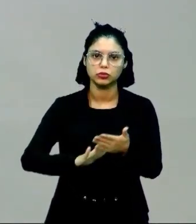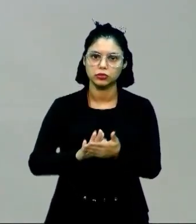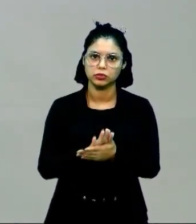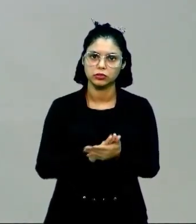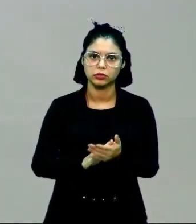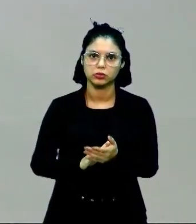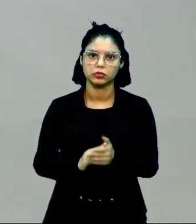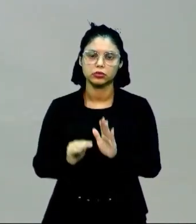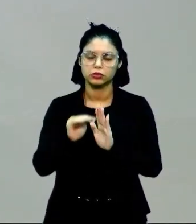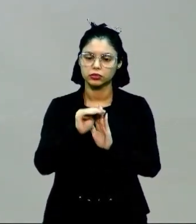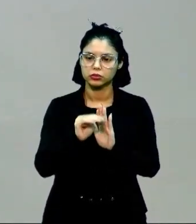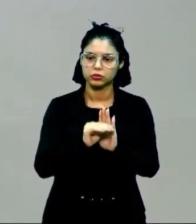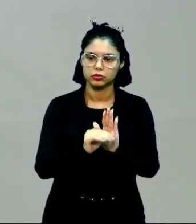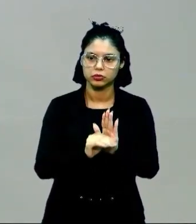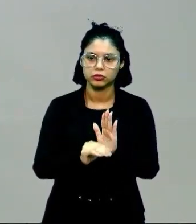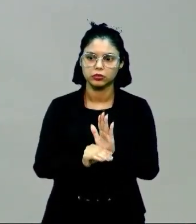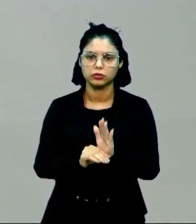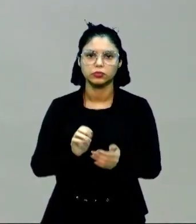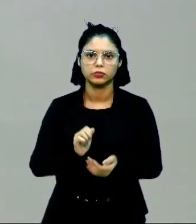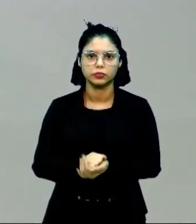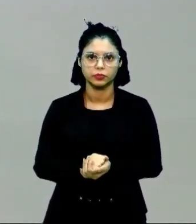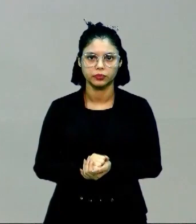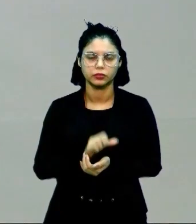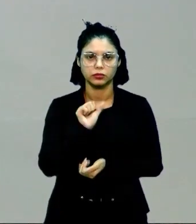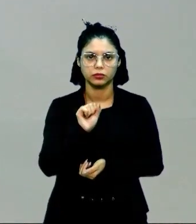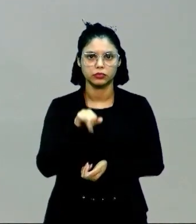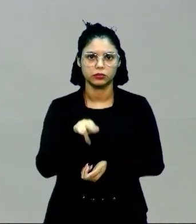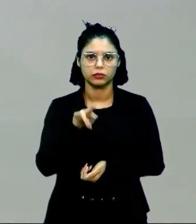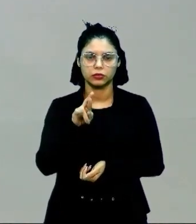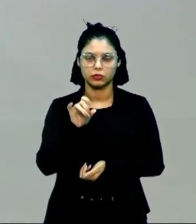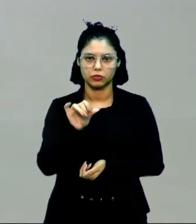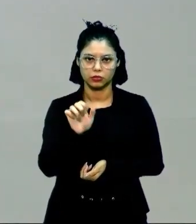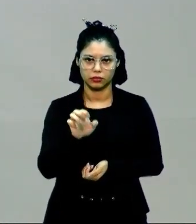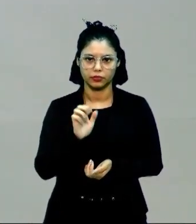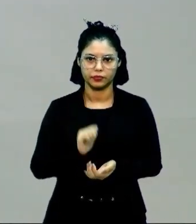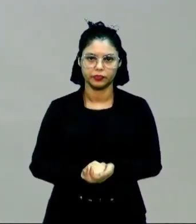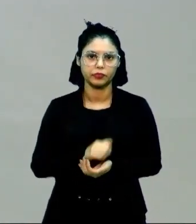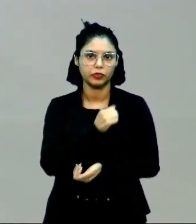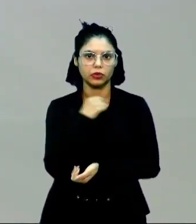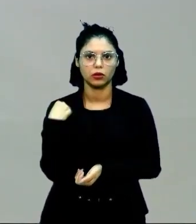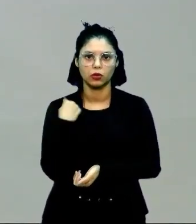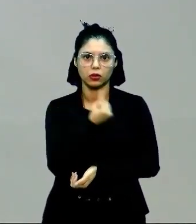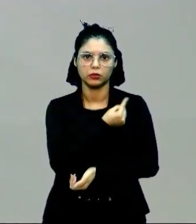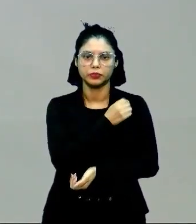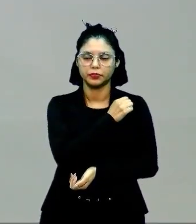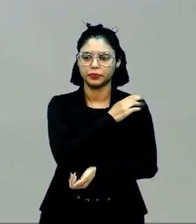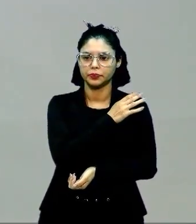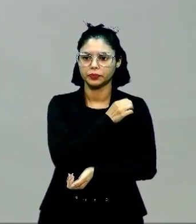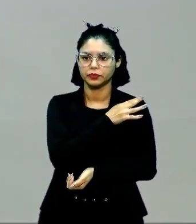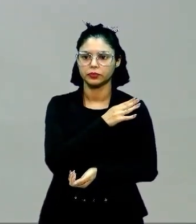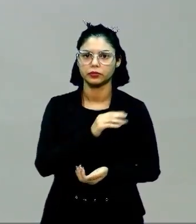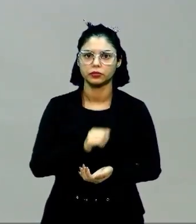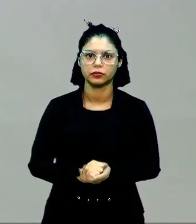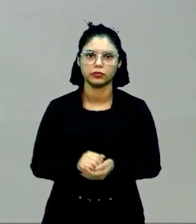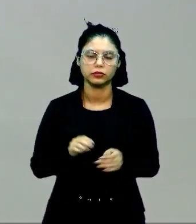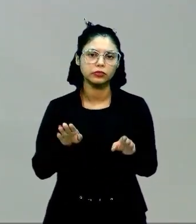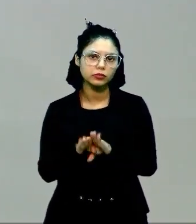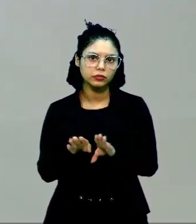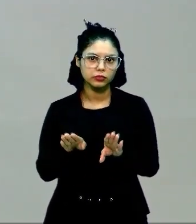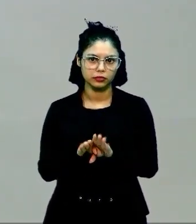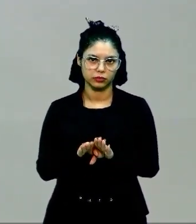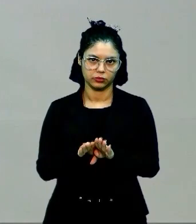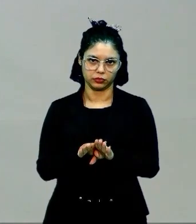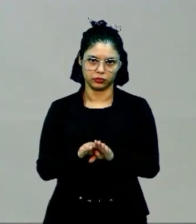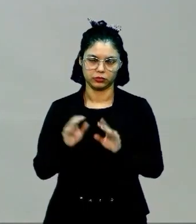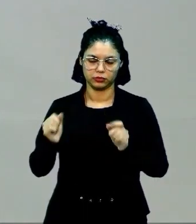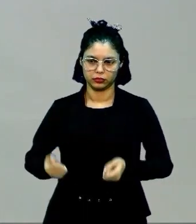Em síntese, todas as vezes, os nossos preconceitos, eles acabam ilustrando, eles